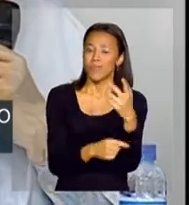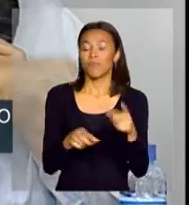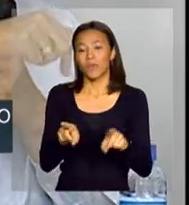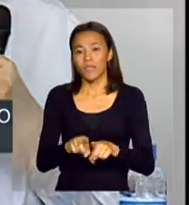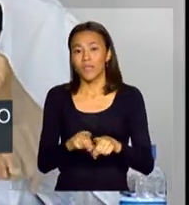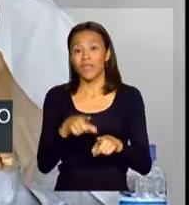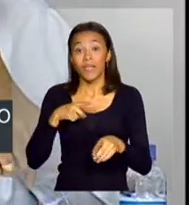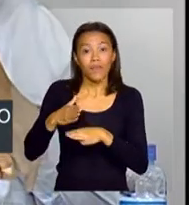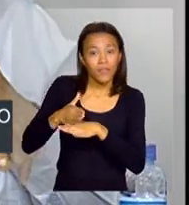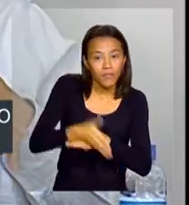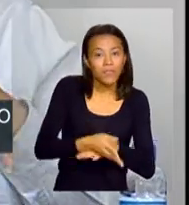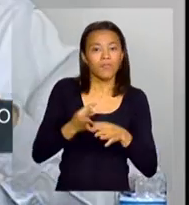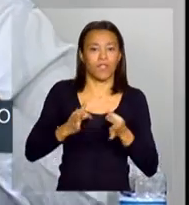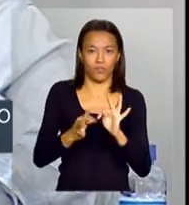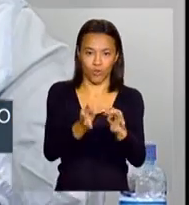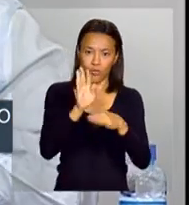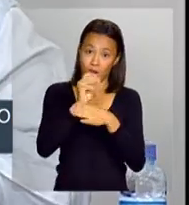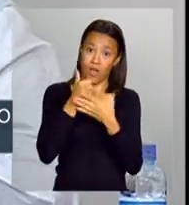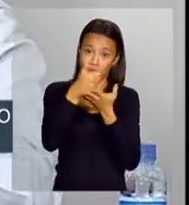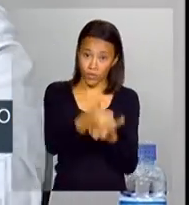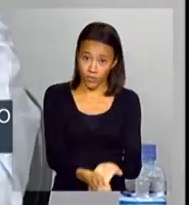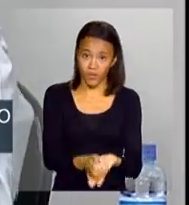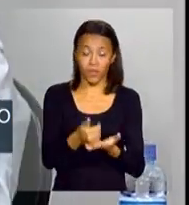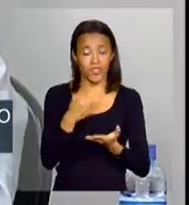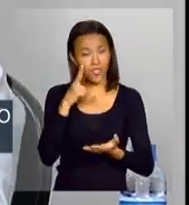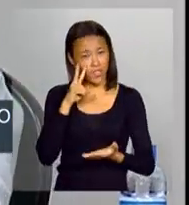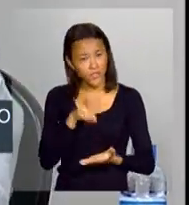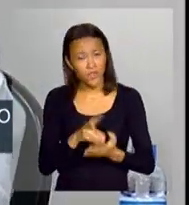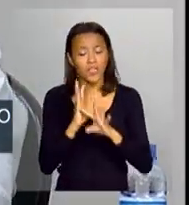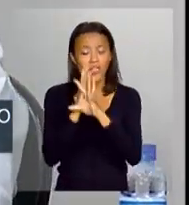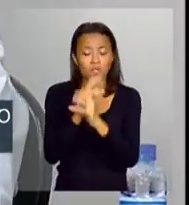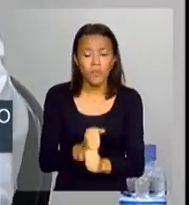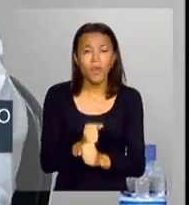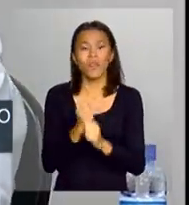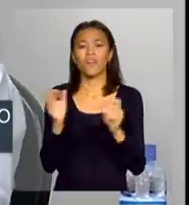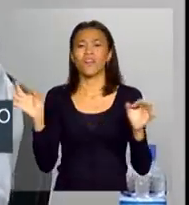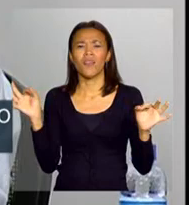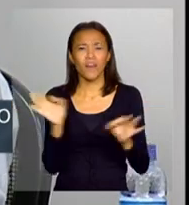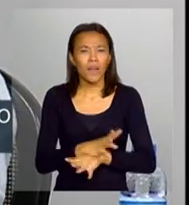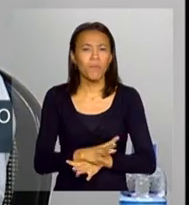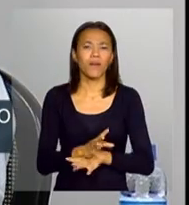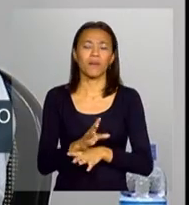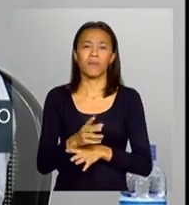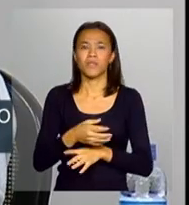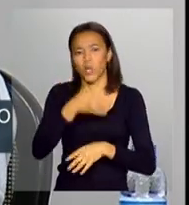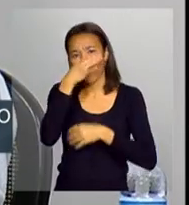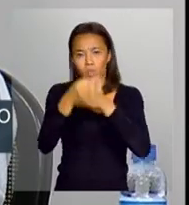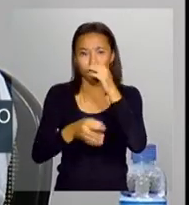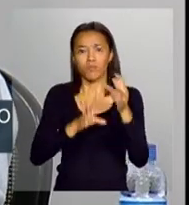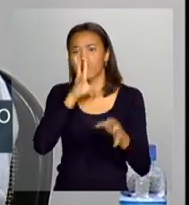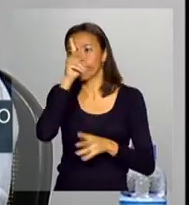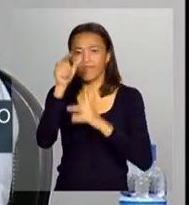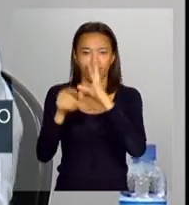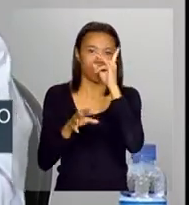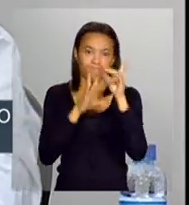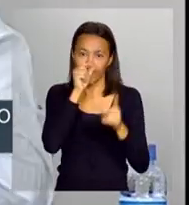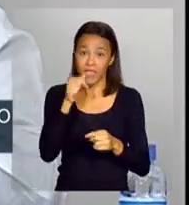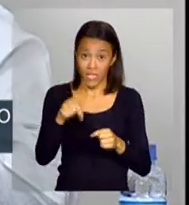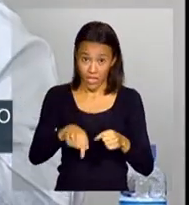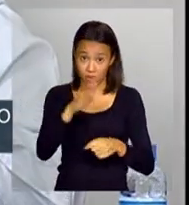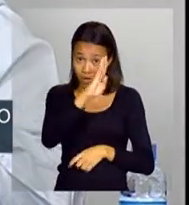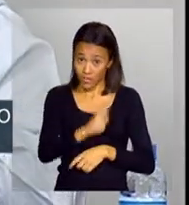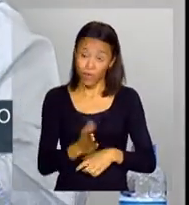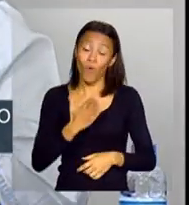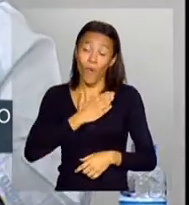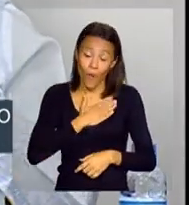tecnológica para poder recuperar. Isso tem que ser visto, contabilizado e acabar com esses chutes que o Brasil gosta